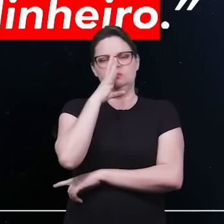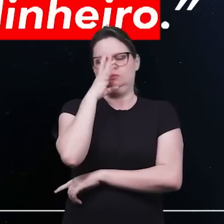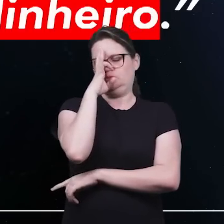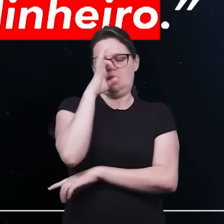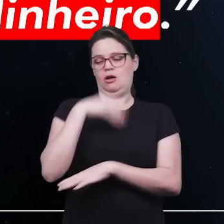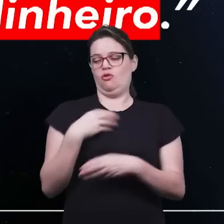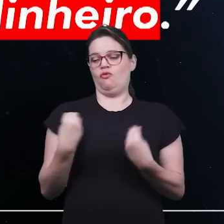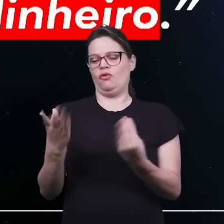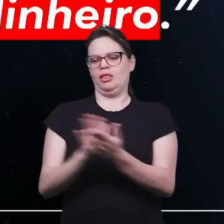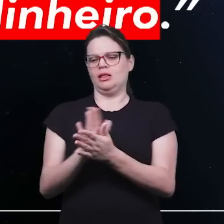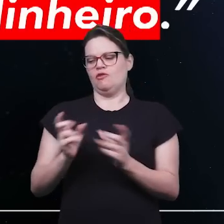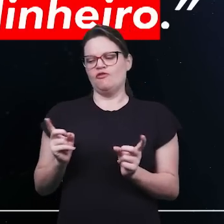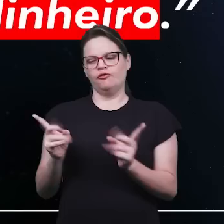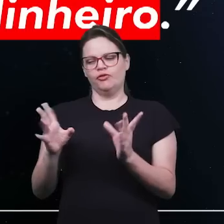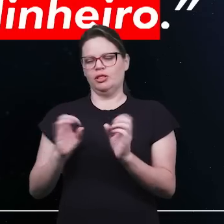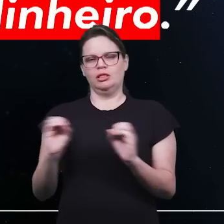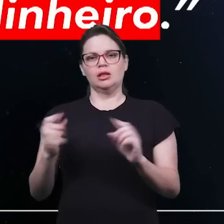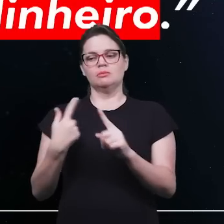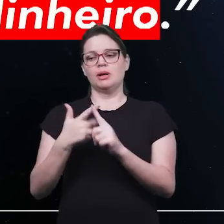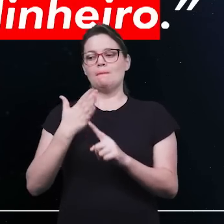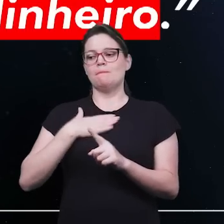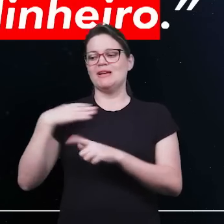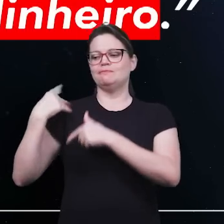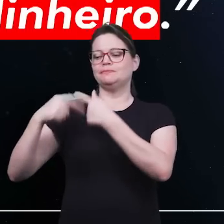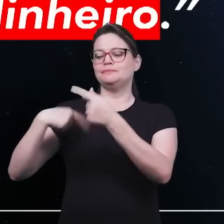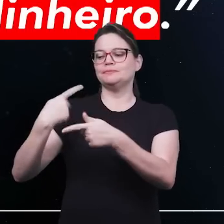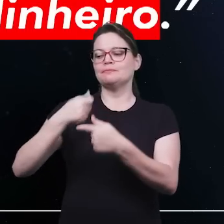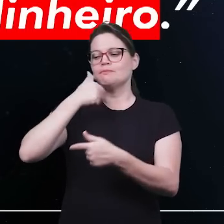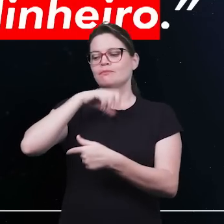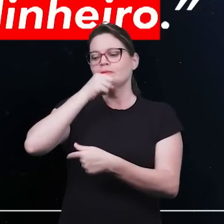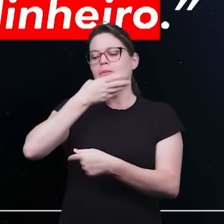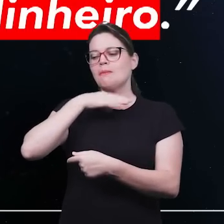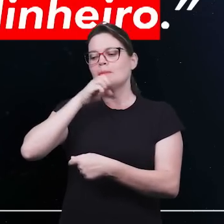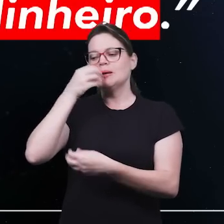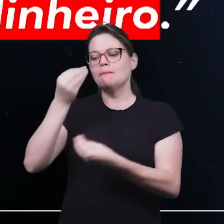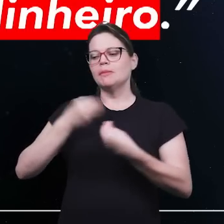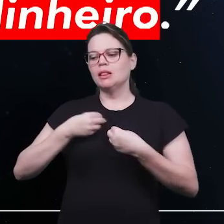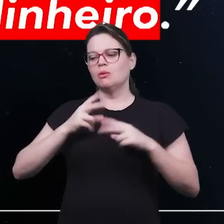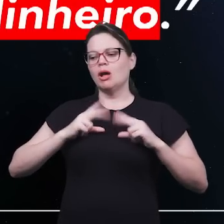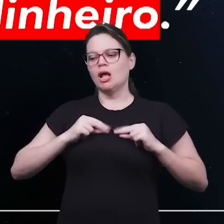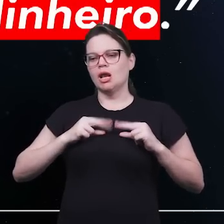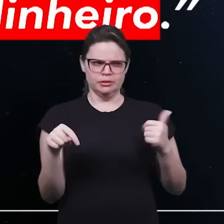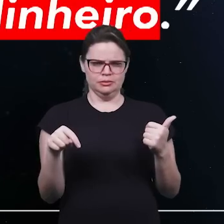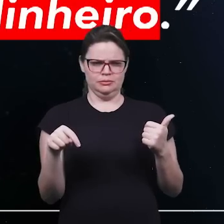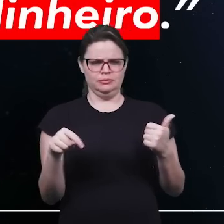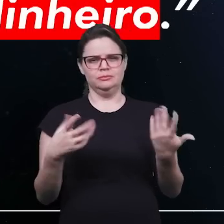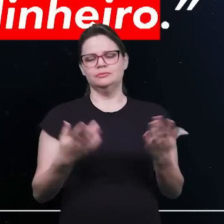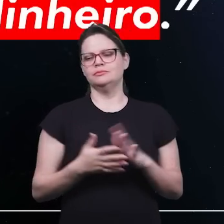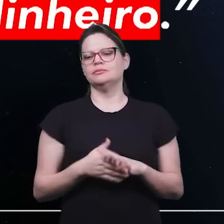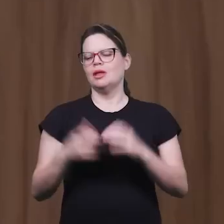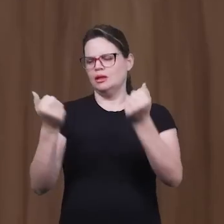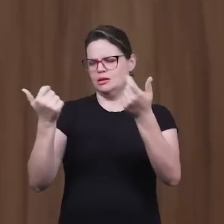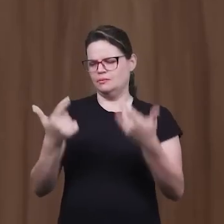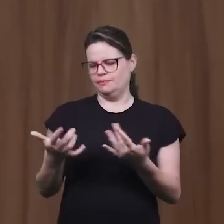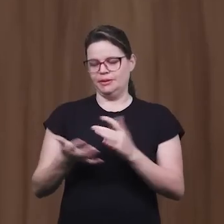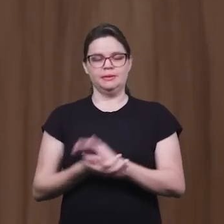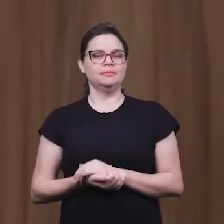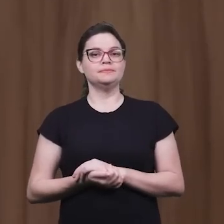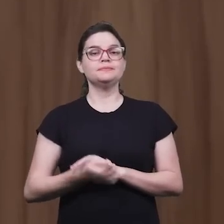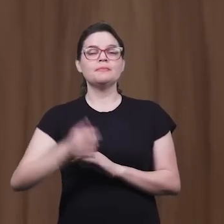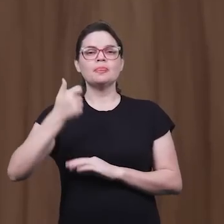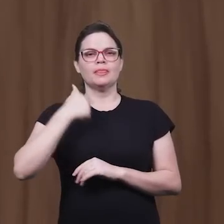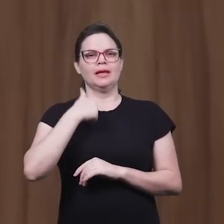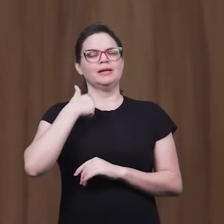uma herança. Vamos começar a aplicar isso aqui, para que todos entendam. Eu fico imaginando,